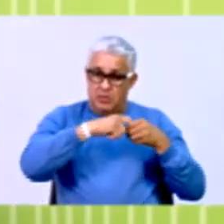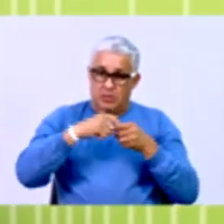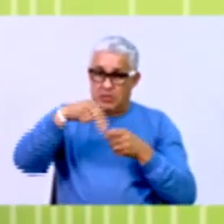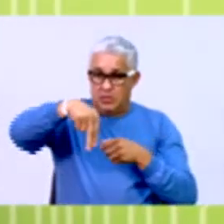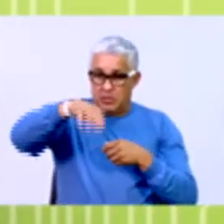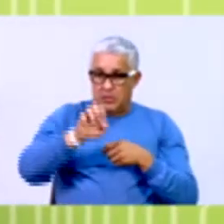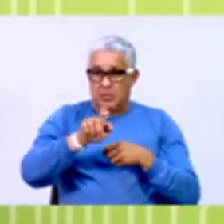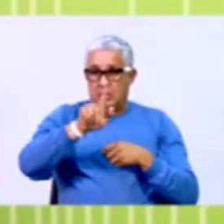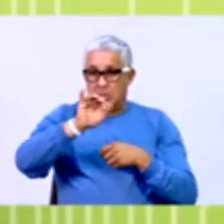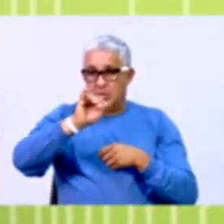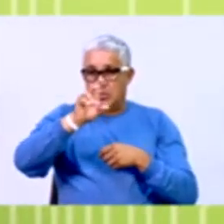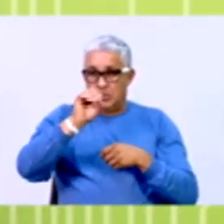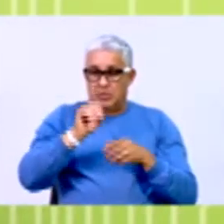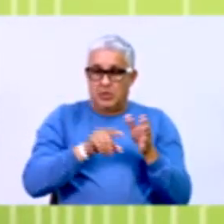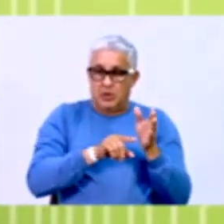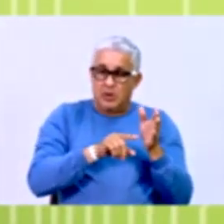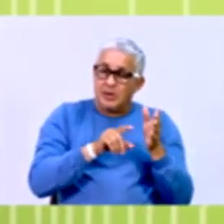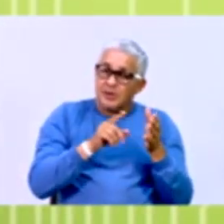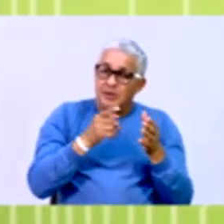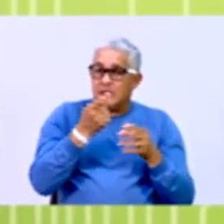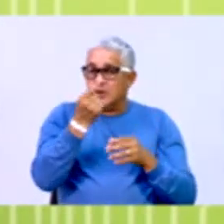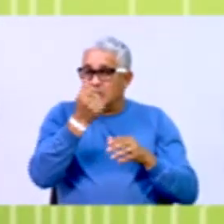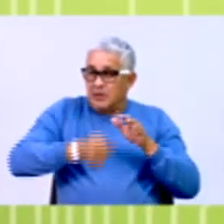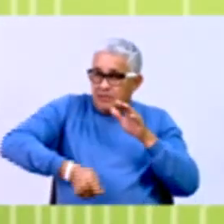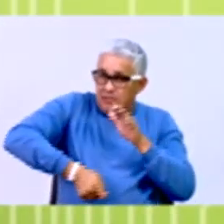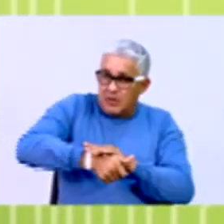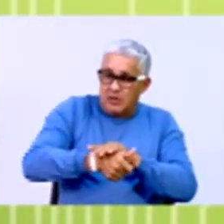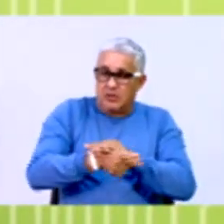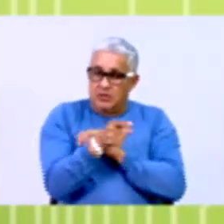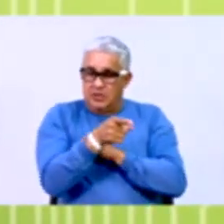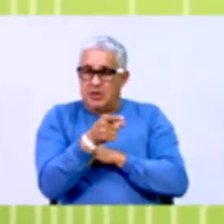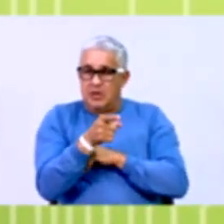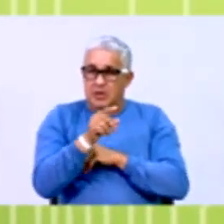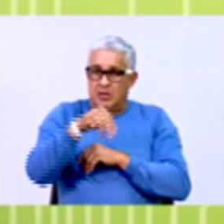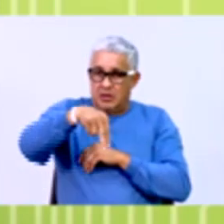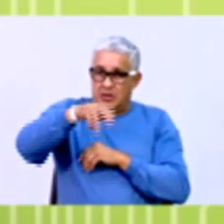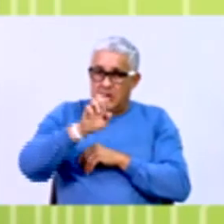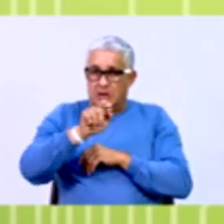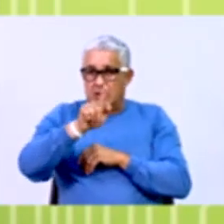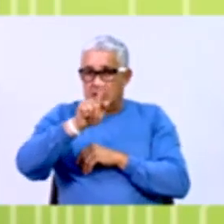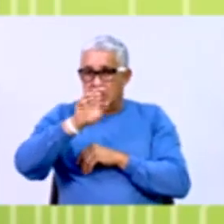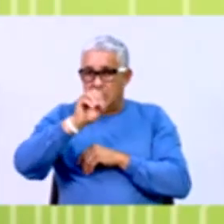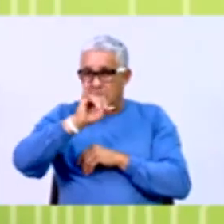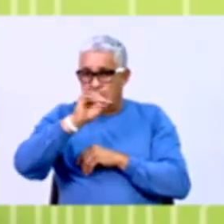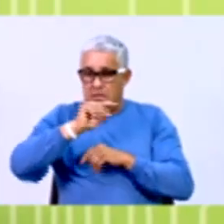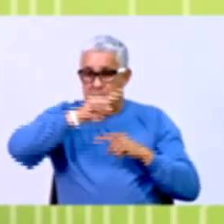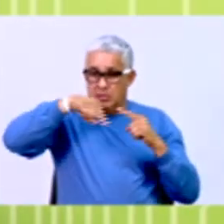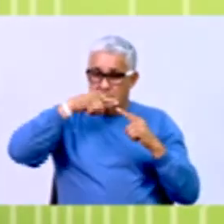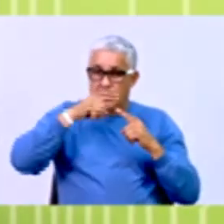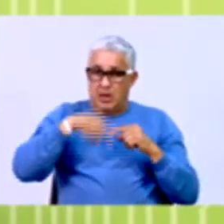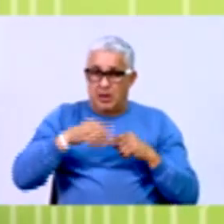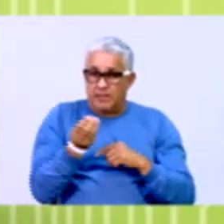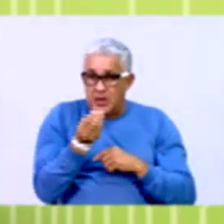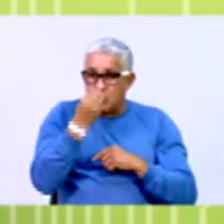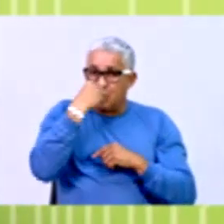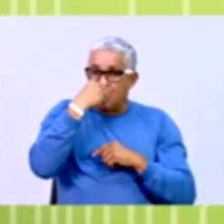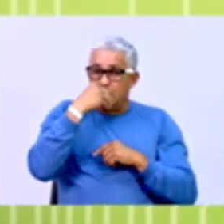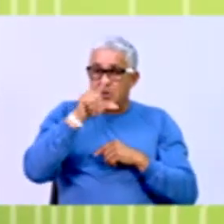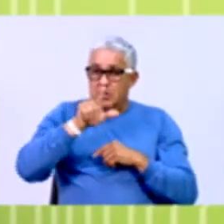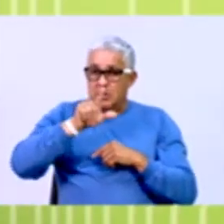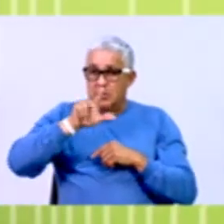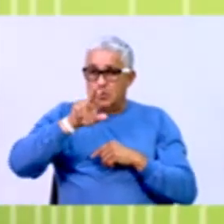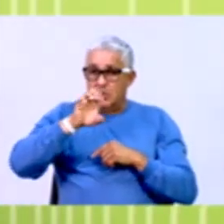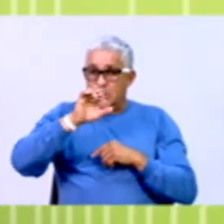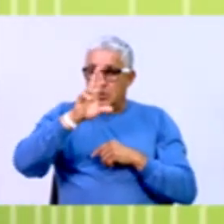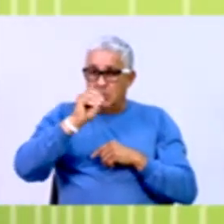que investiram dinheiro naquele negócio, e o objetivo de toda empresa é gerar lucro. Mas como esse